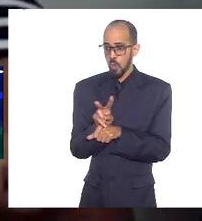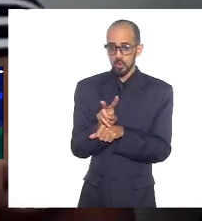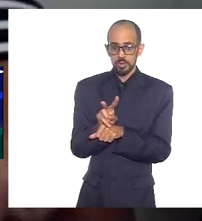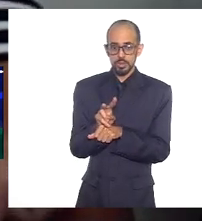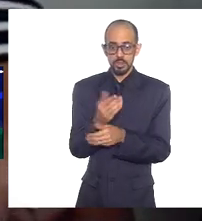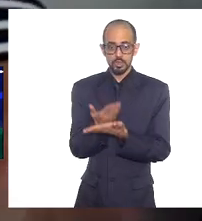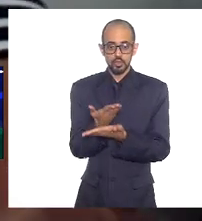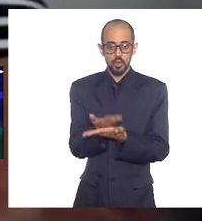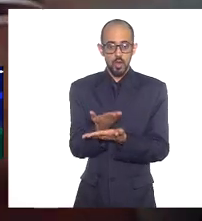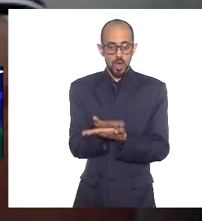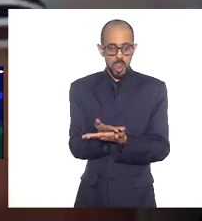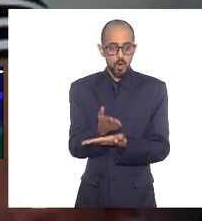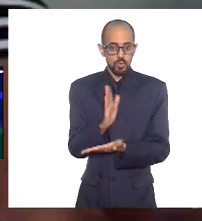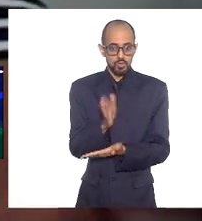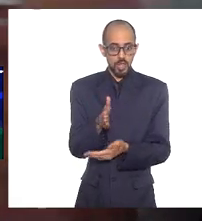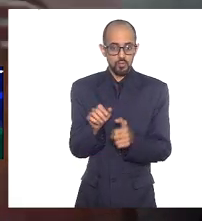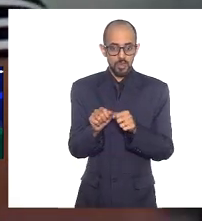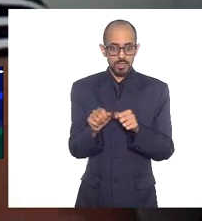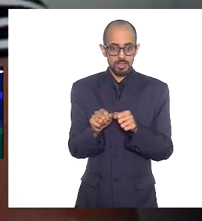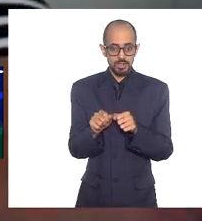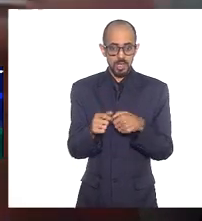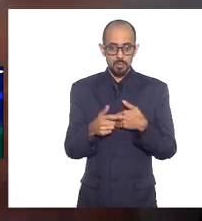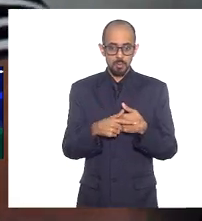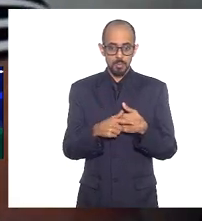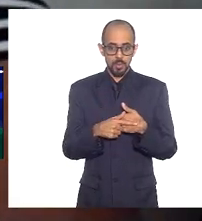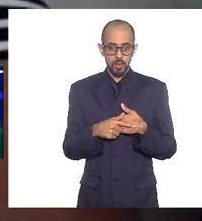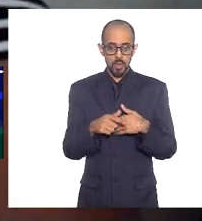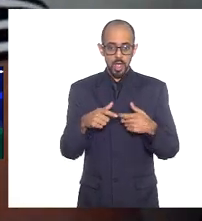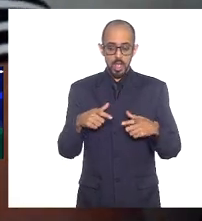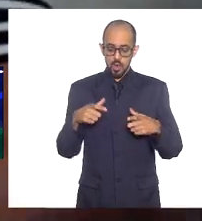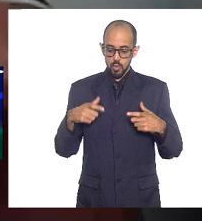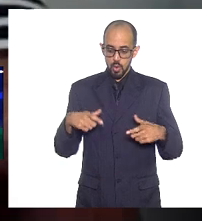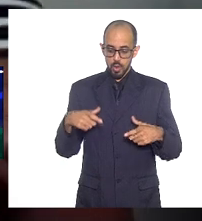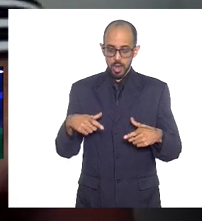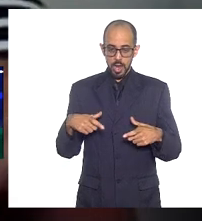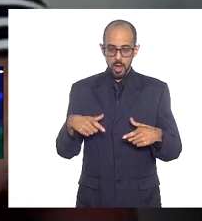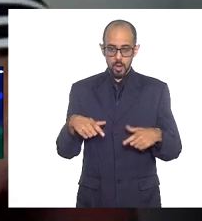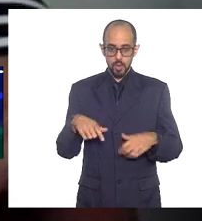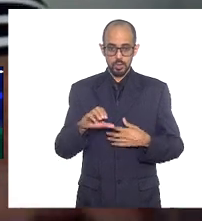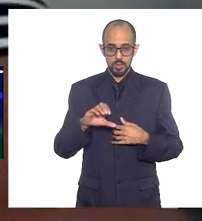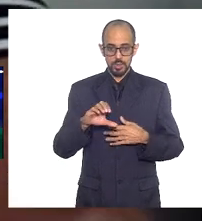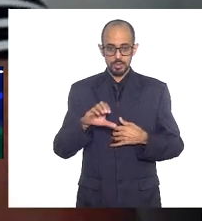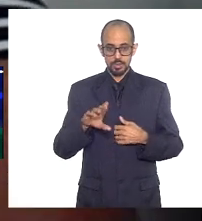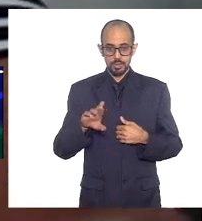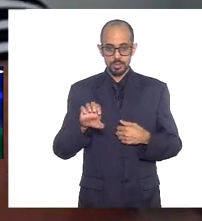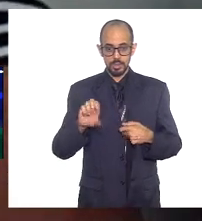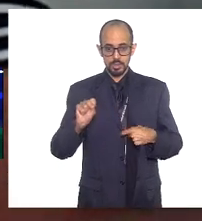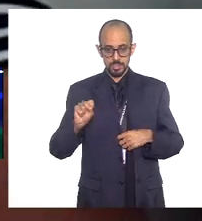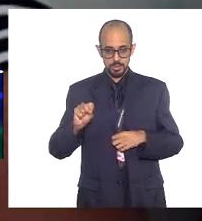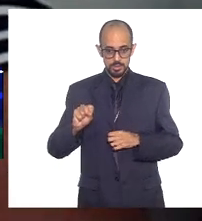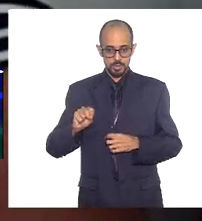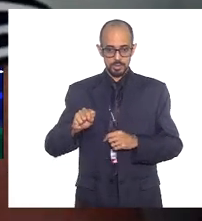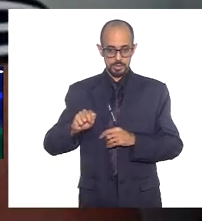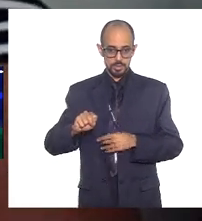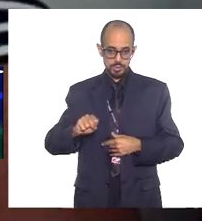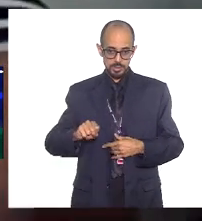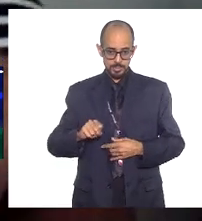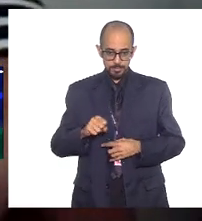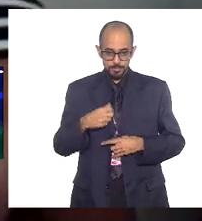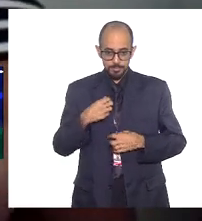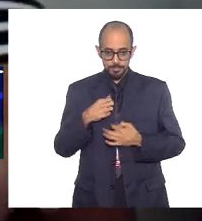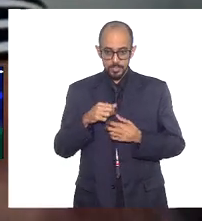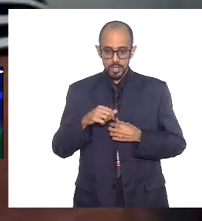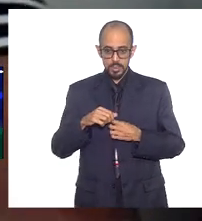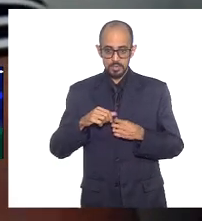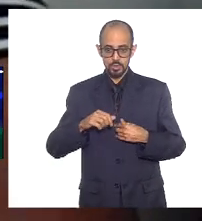Guarda Municipal, é de acordo com a área de atuação das CREs, das coordenações regionais